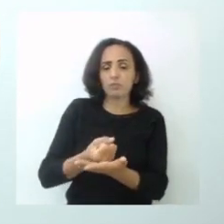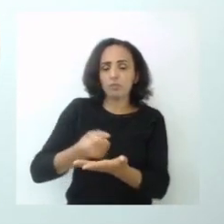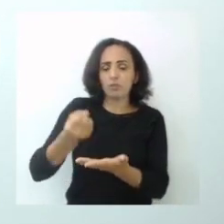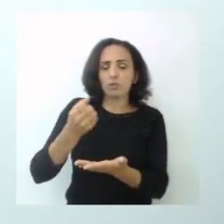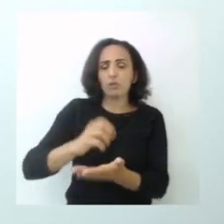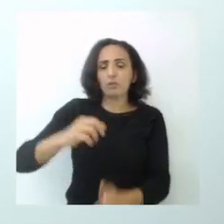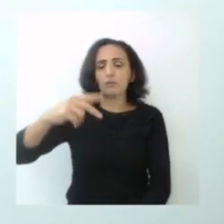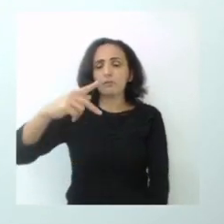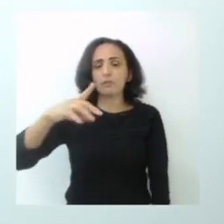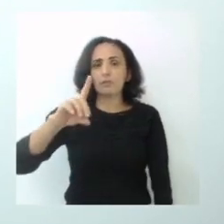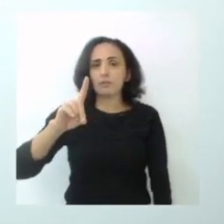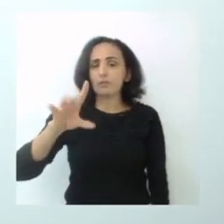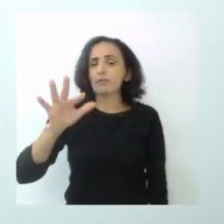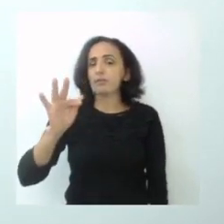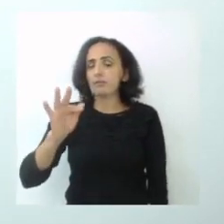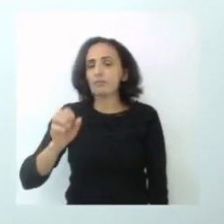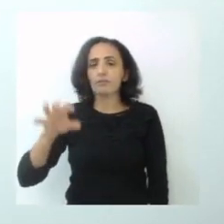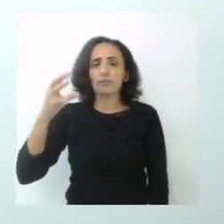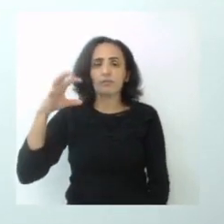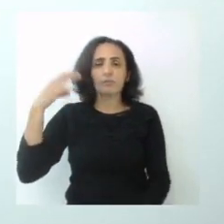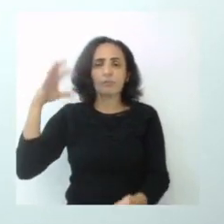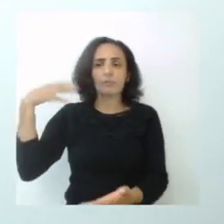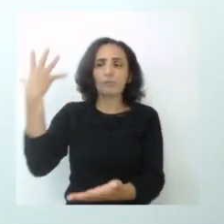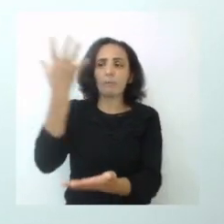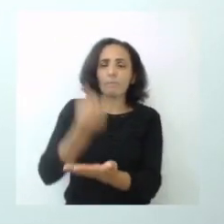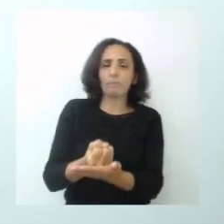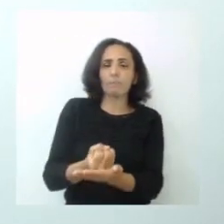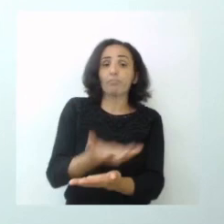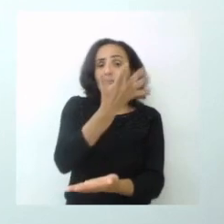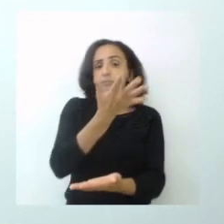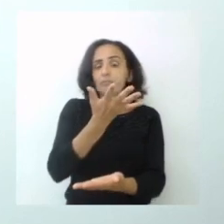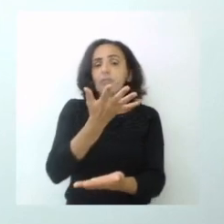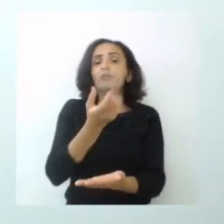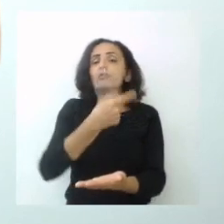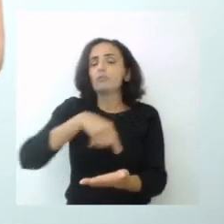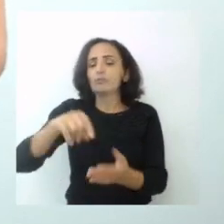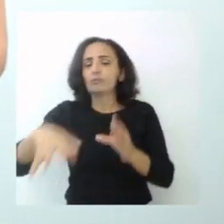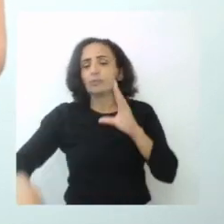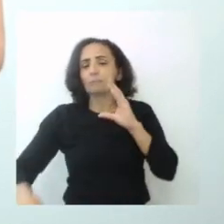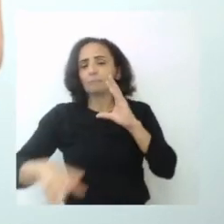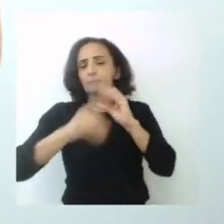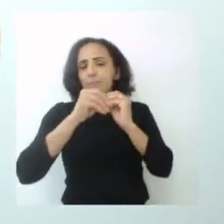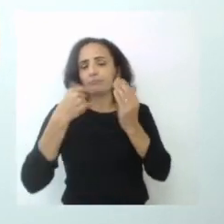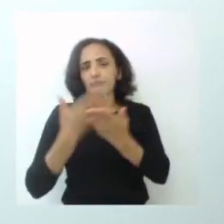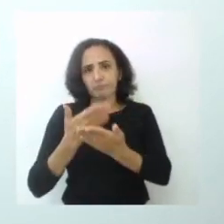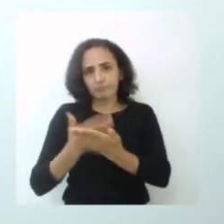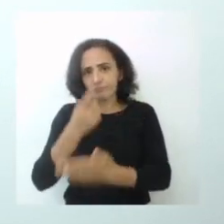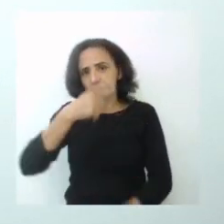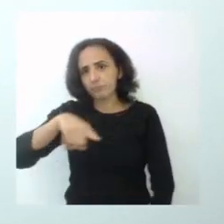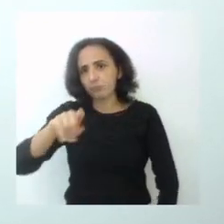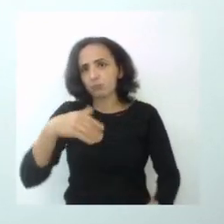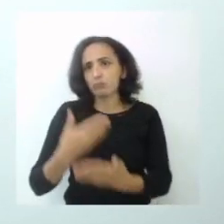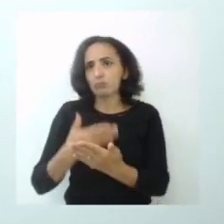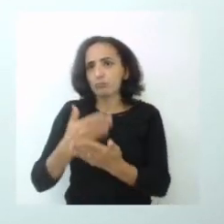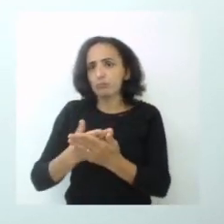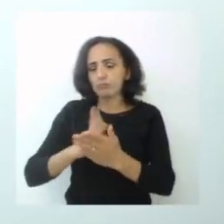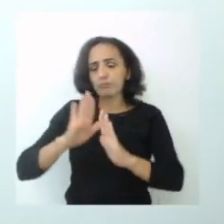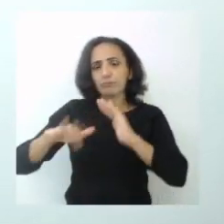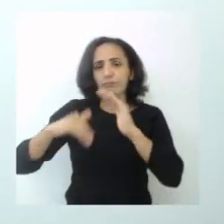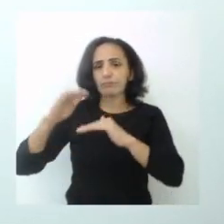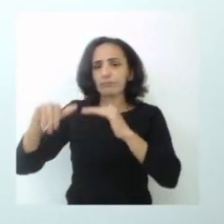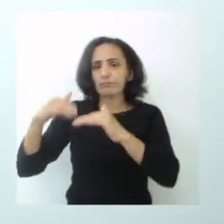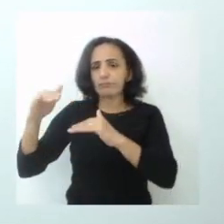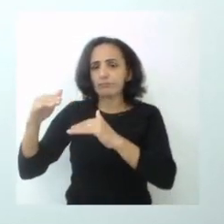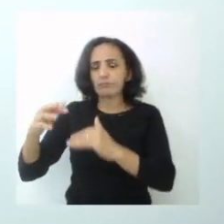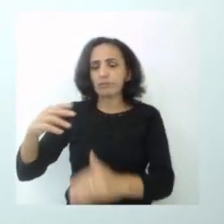fascículo em PDF e o podcast dessa aula, para você complementar aí seus estudos. Esta aula está produzida